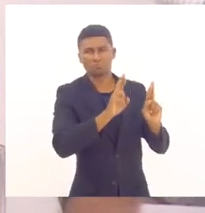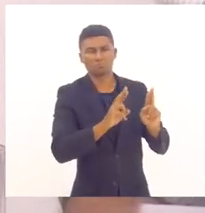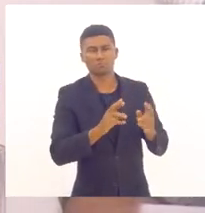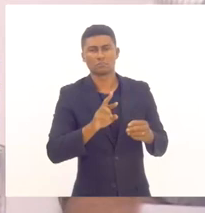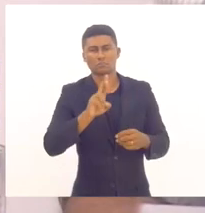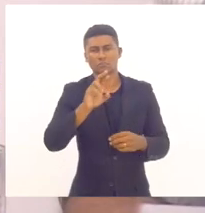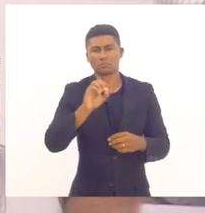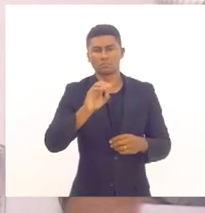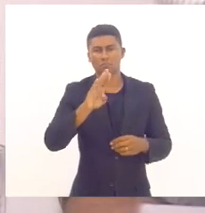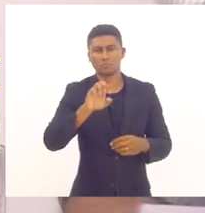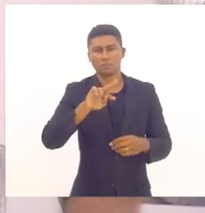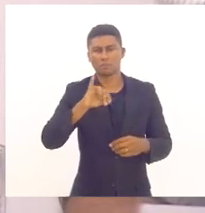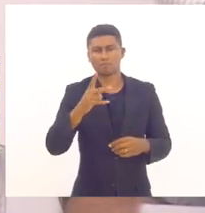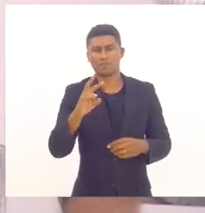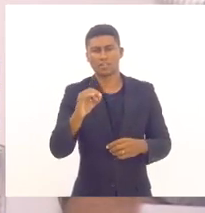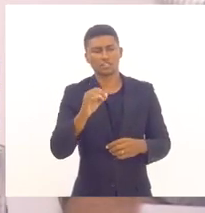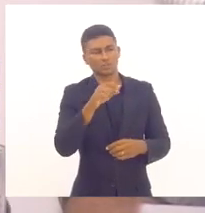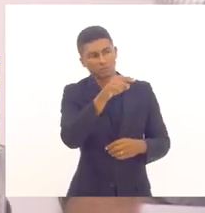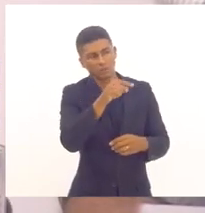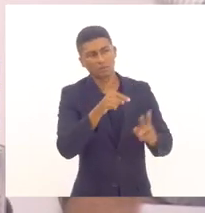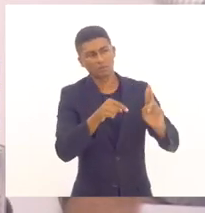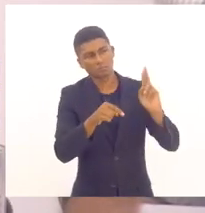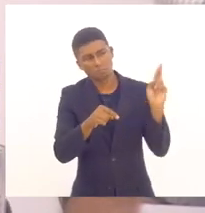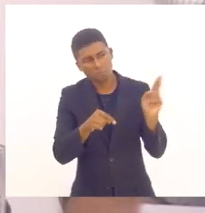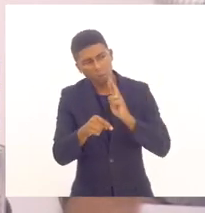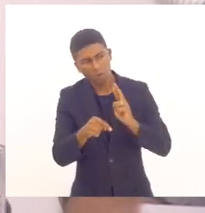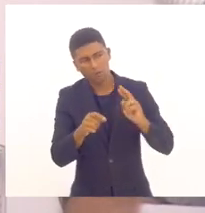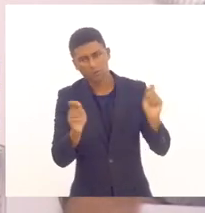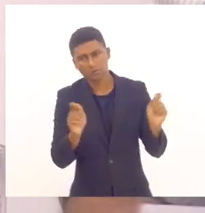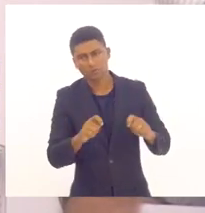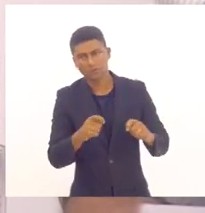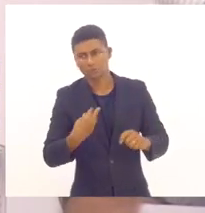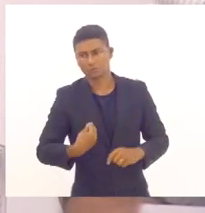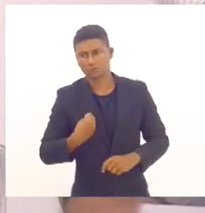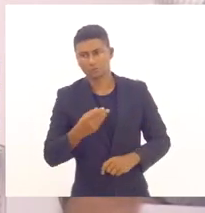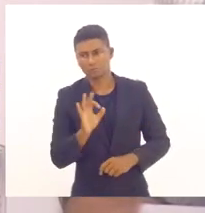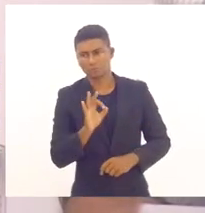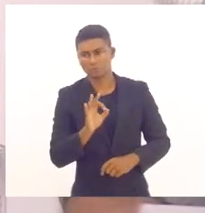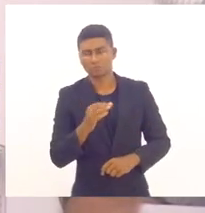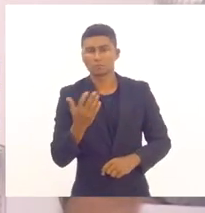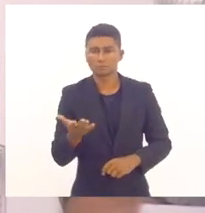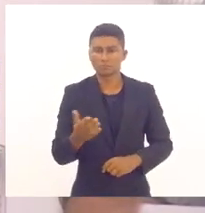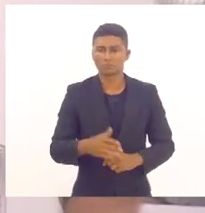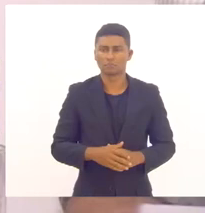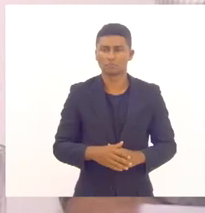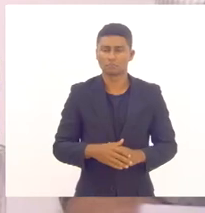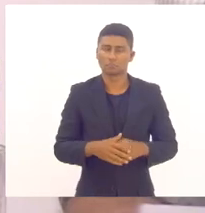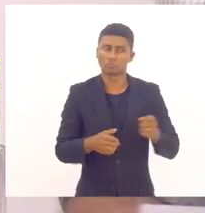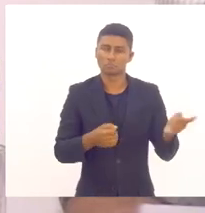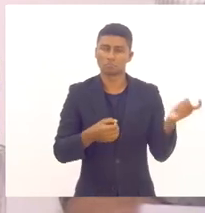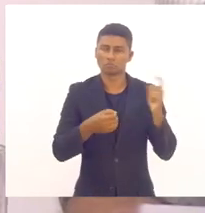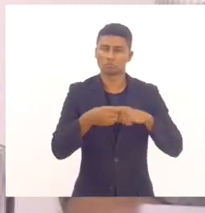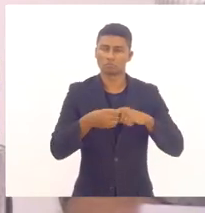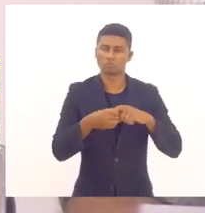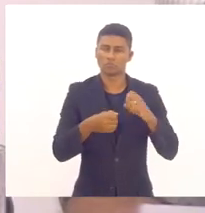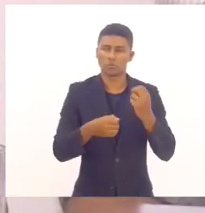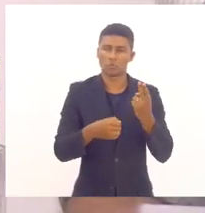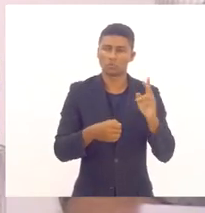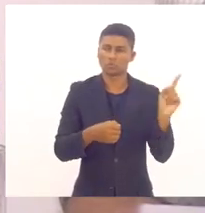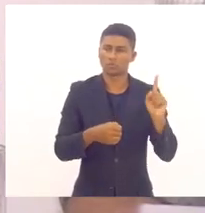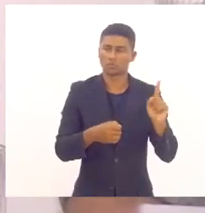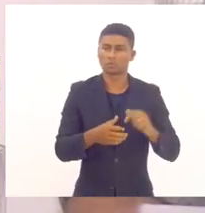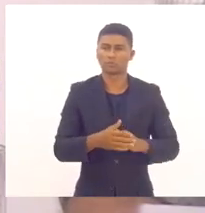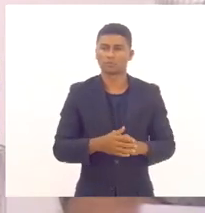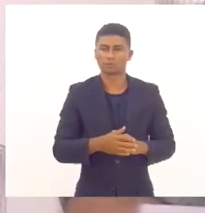acho que foi ele o cara que encaminhou, que ele pudesse responder, mas como não está aqui... Pode ser que ele volte ou pode ser que não, e depois, né, a